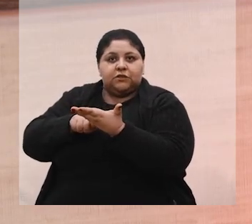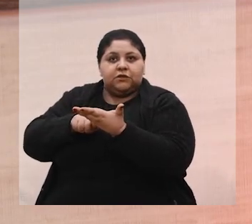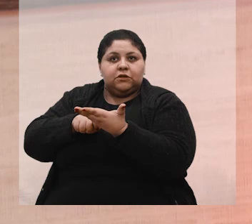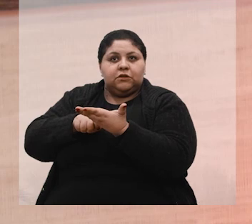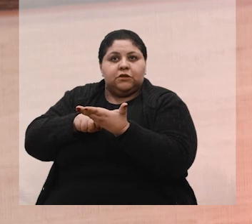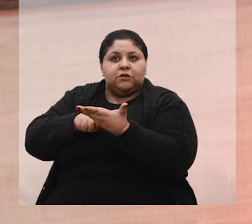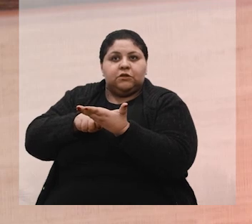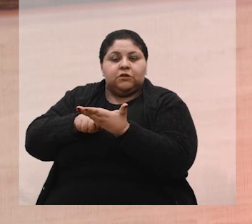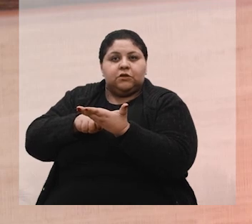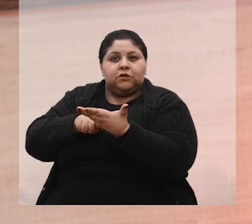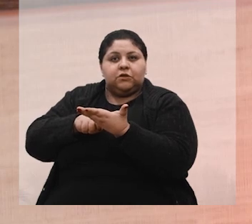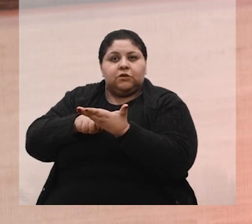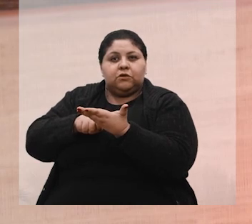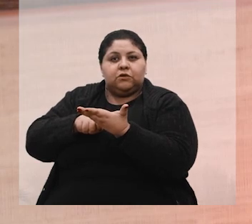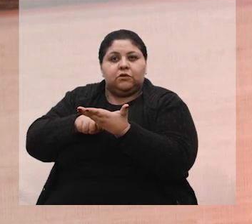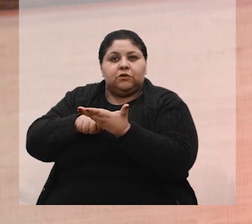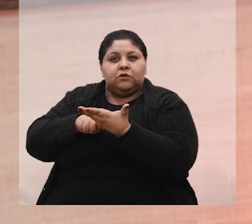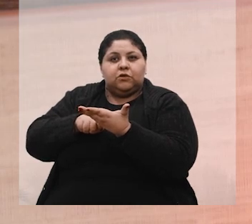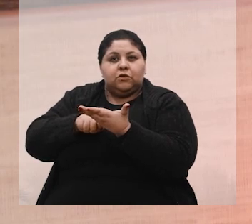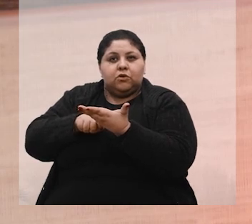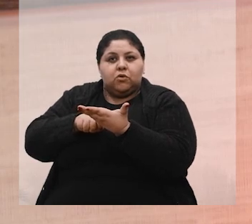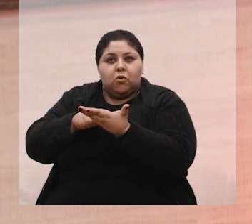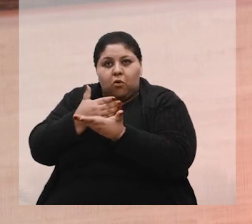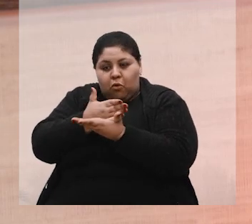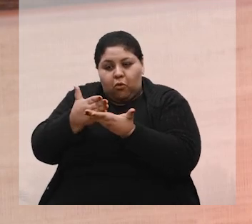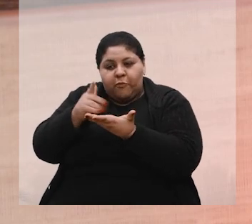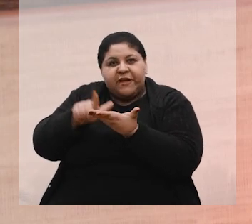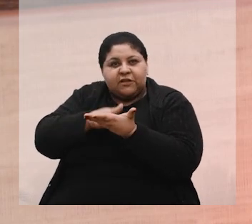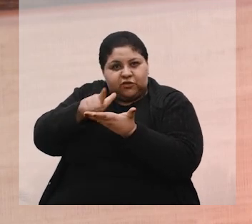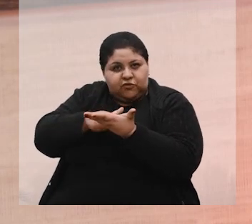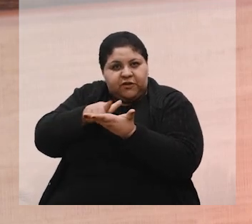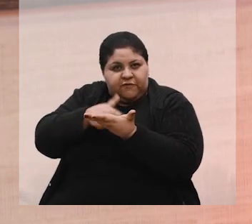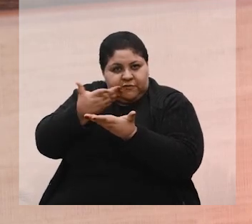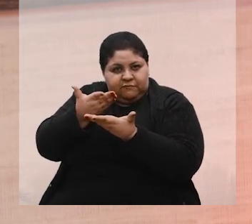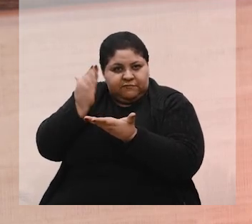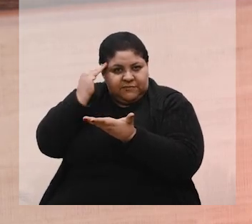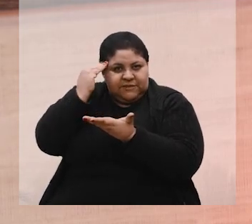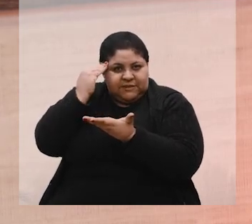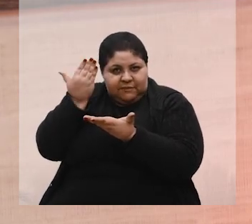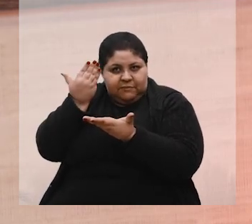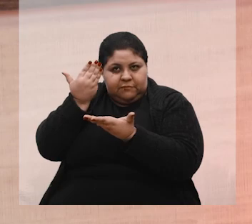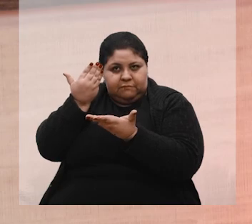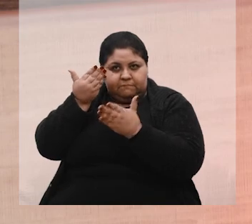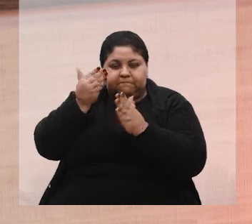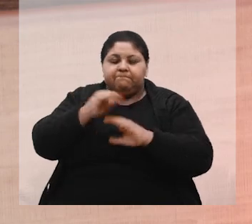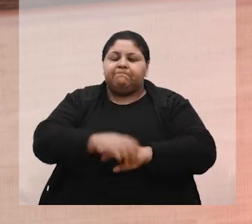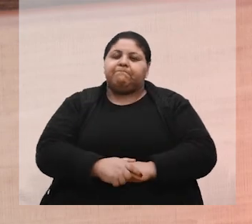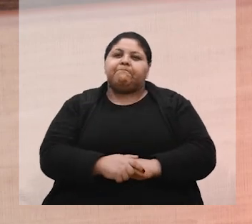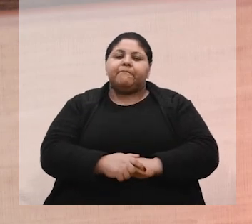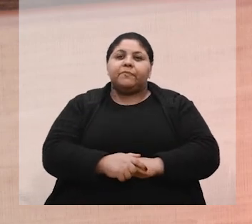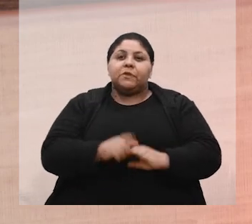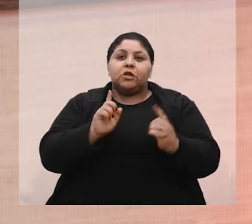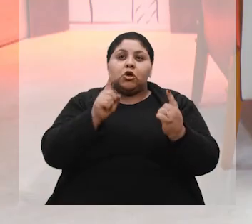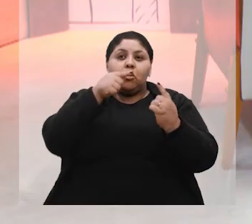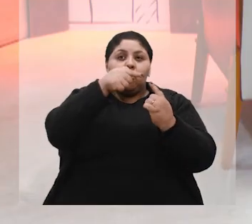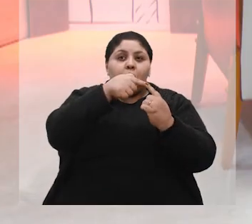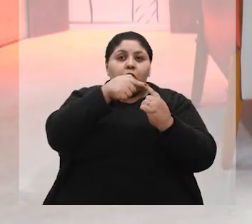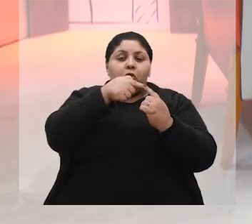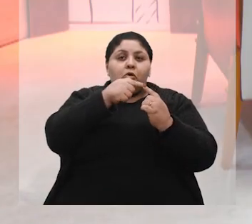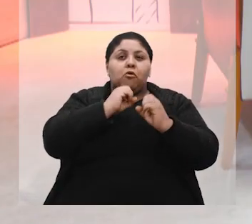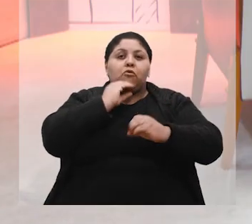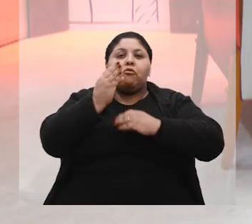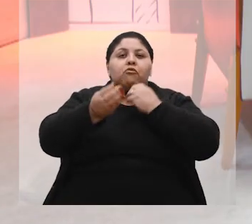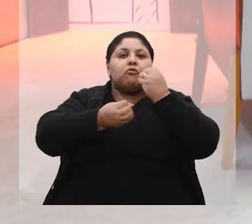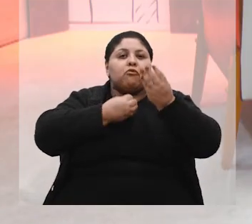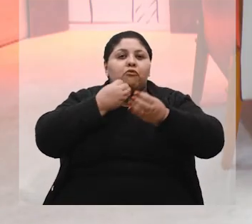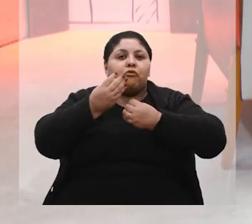tua orelha aqui, como se diz, a orelha do livro, aqui para quem está nos acompanhando. Que é a ideia do poeta que apresenta